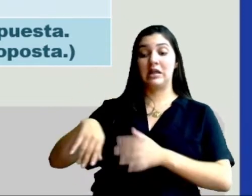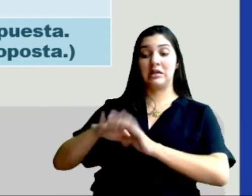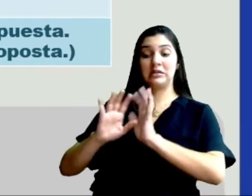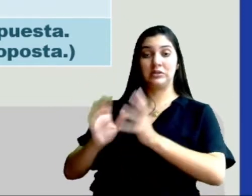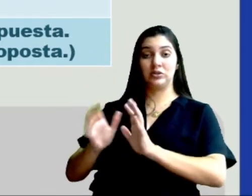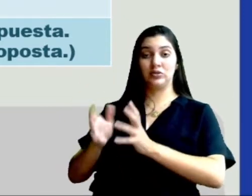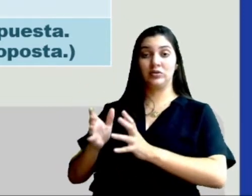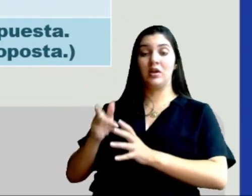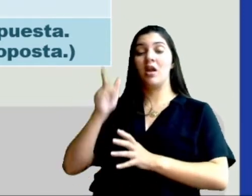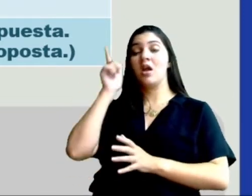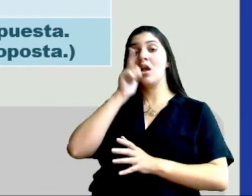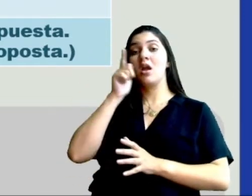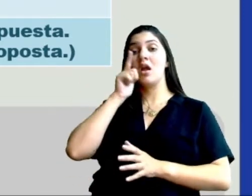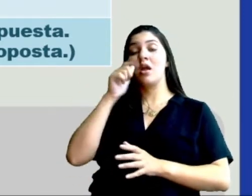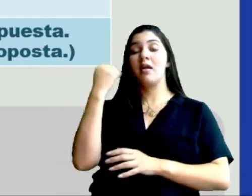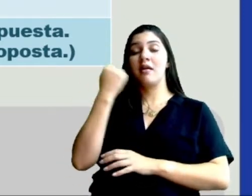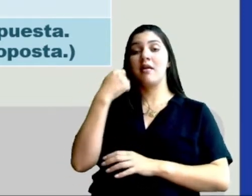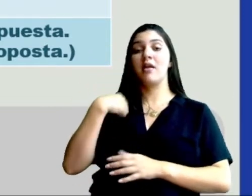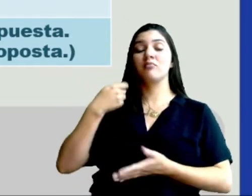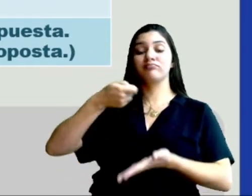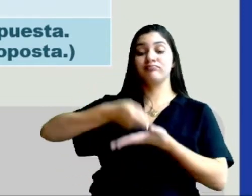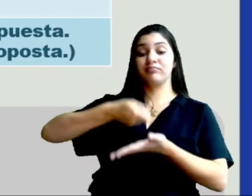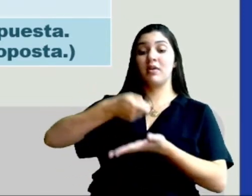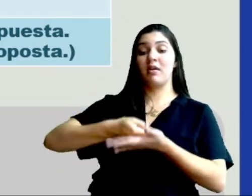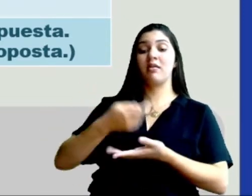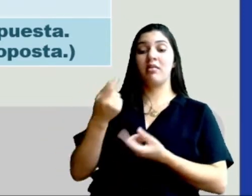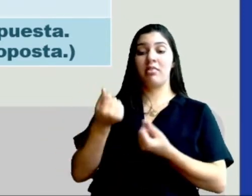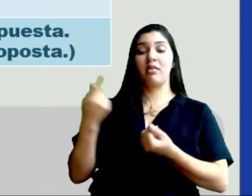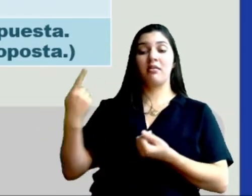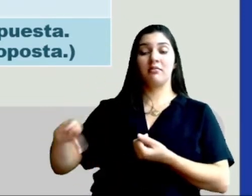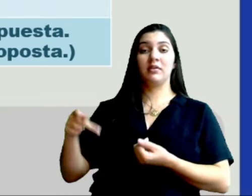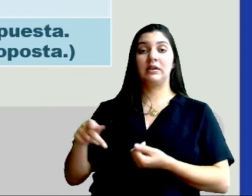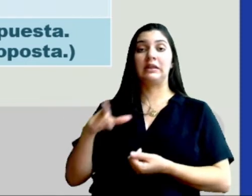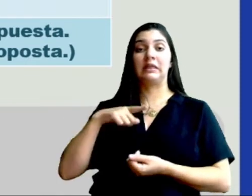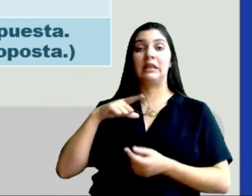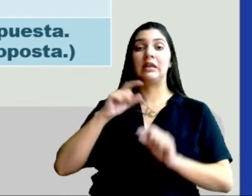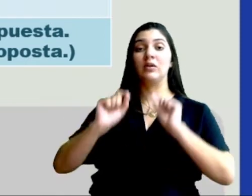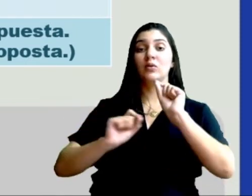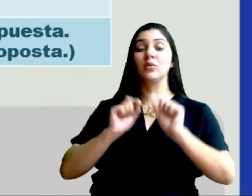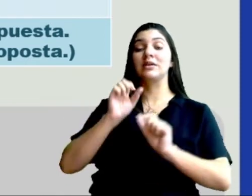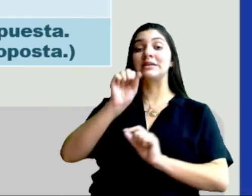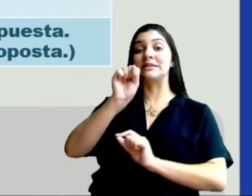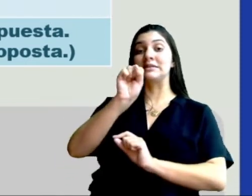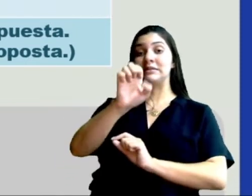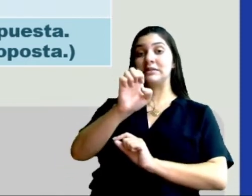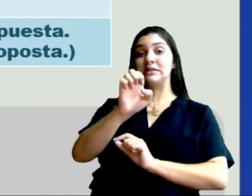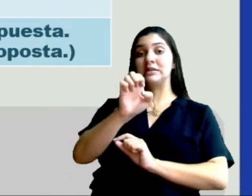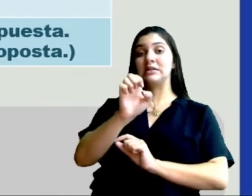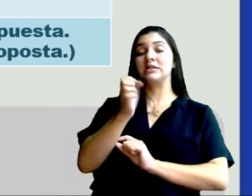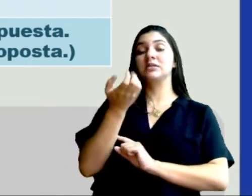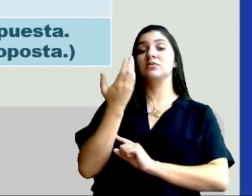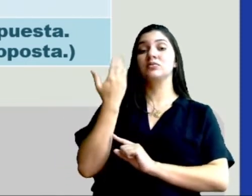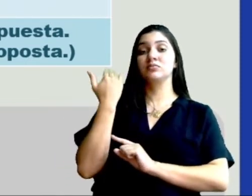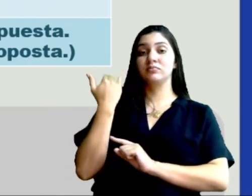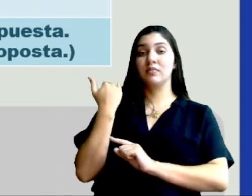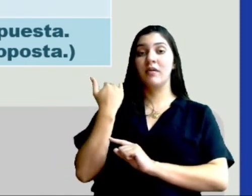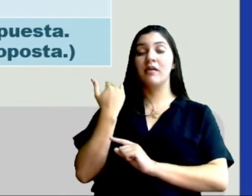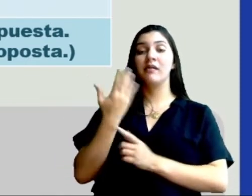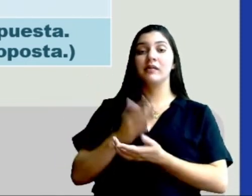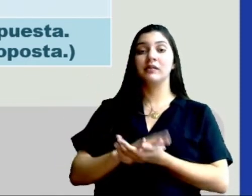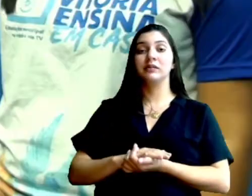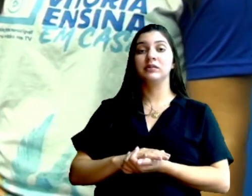o campeonato, eu apostaria dinheiro nele. Então, a gente tem aqui, ó, se supiera é